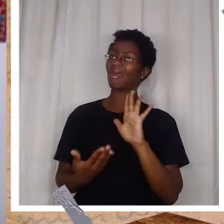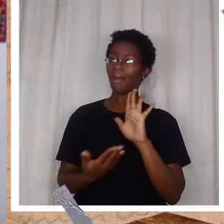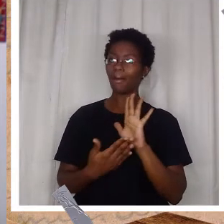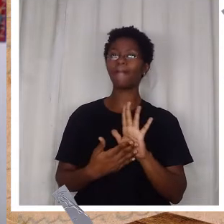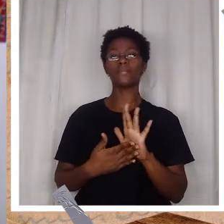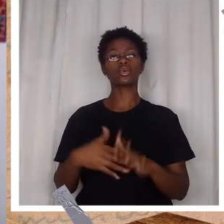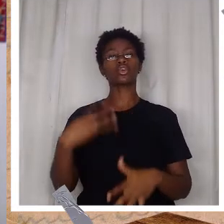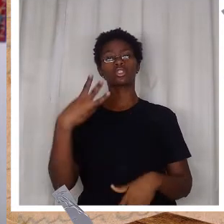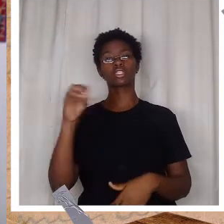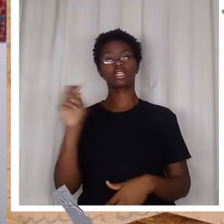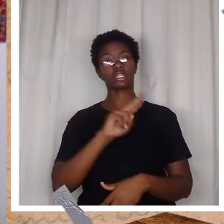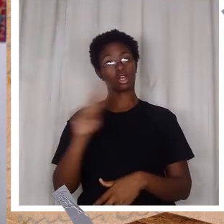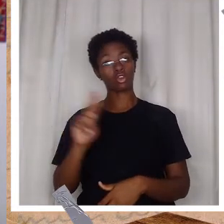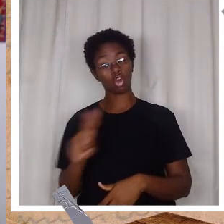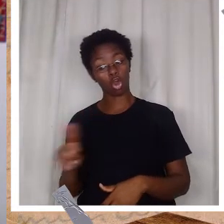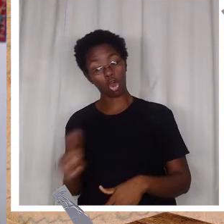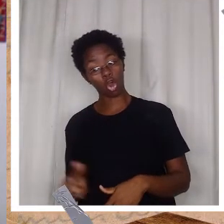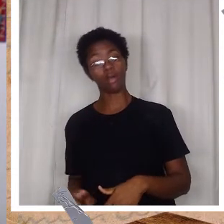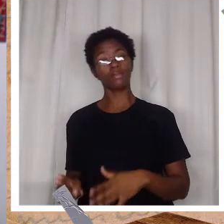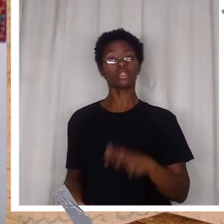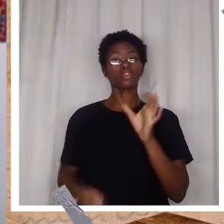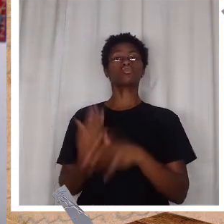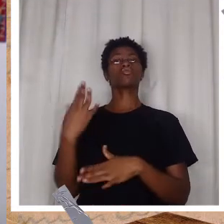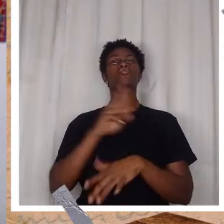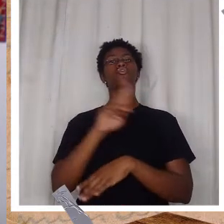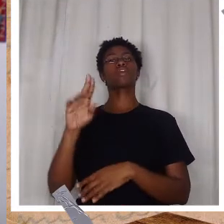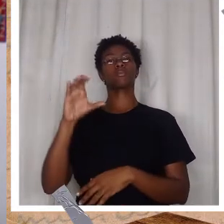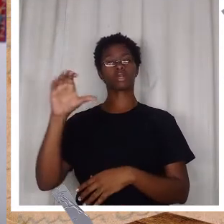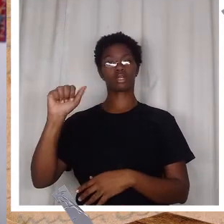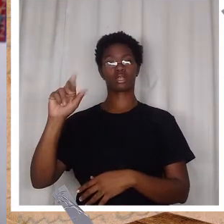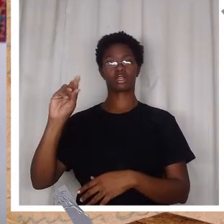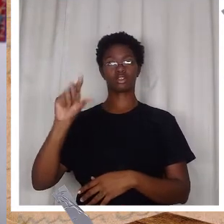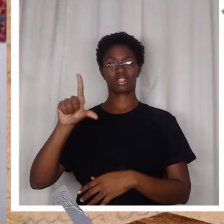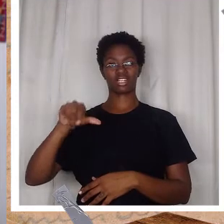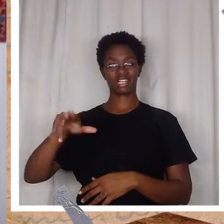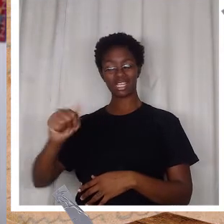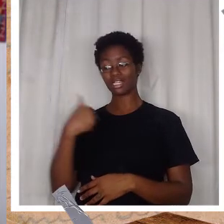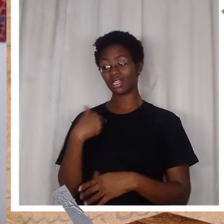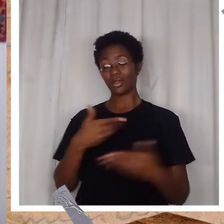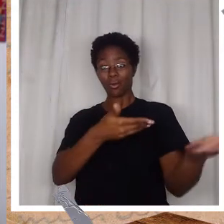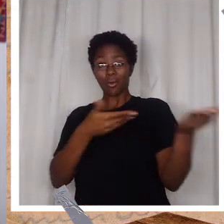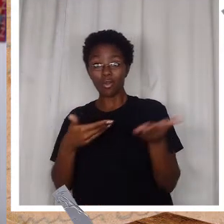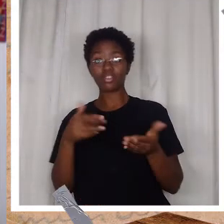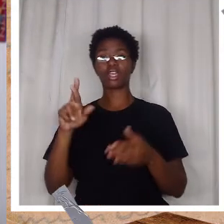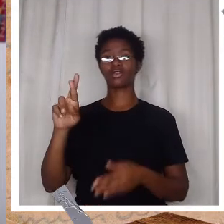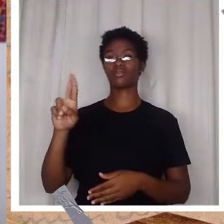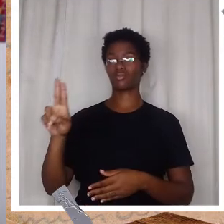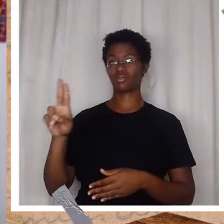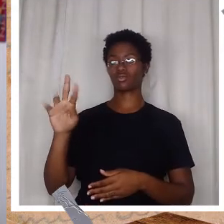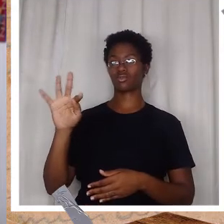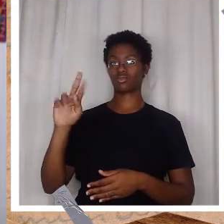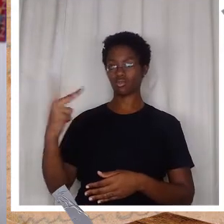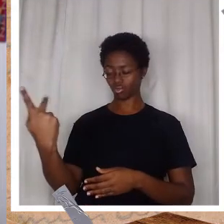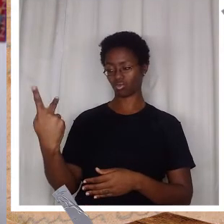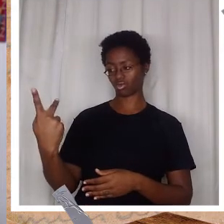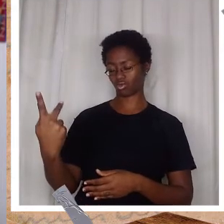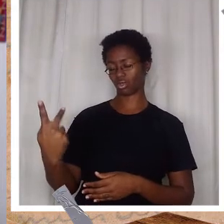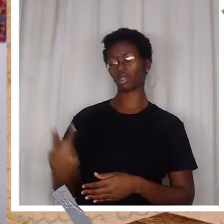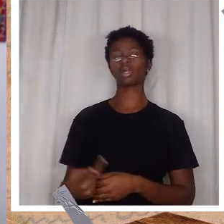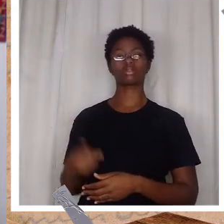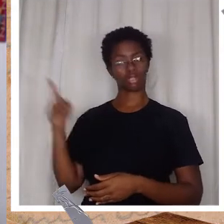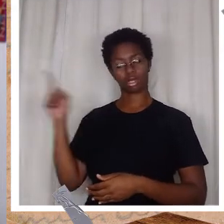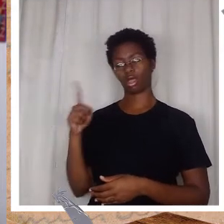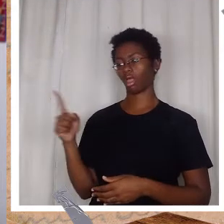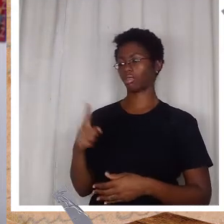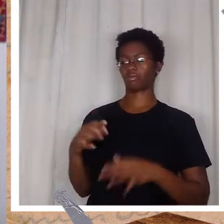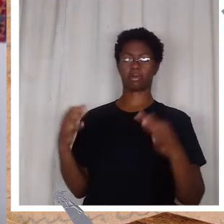Carolina de Jesus, que surgiu logo de cara, e eu tive a oportunidade de convidar a Ruth, que estava na sua